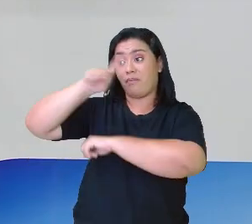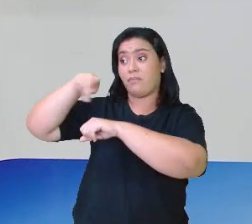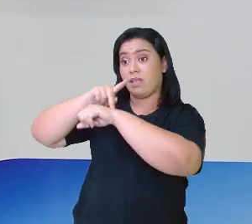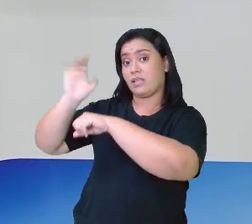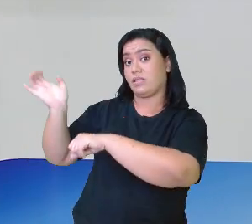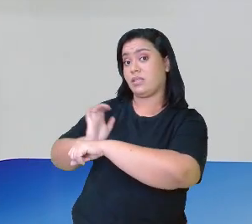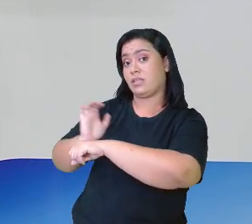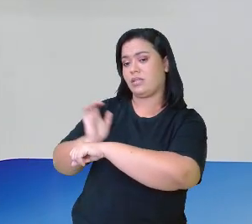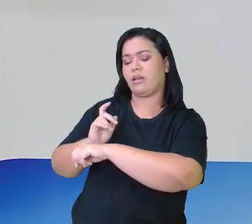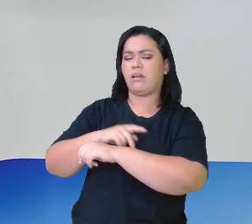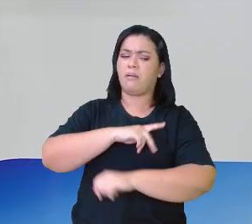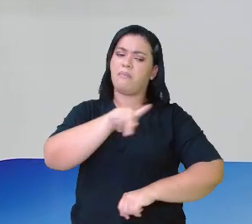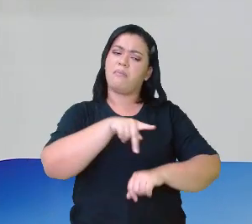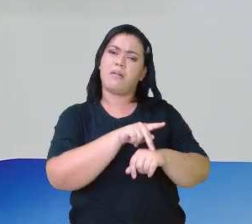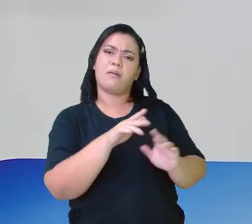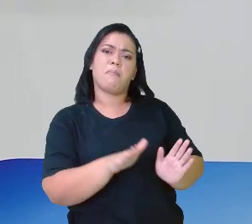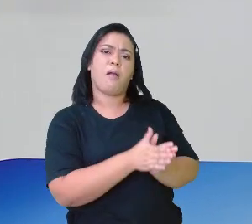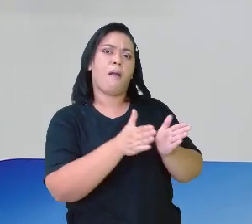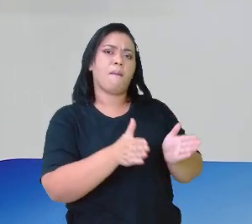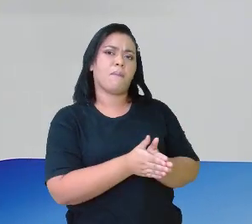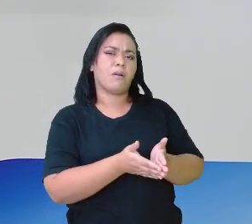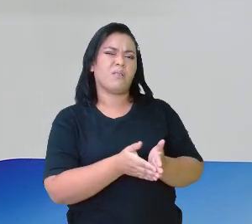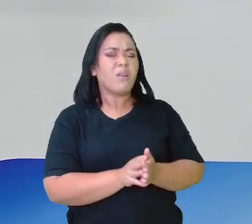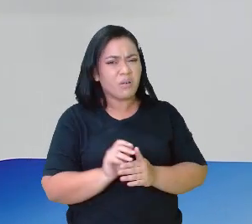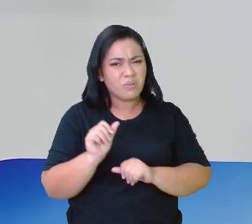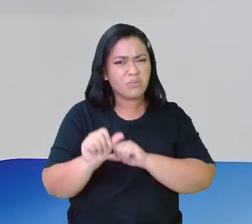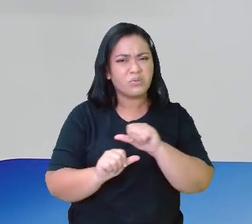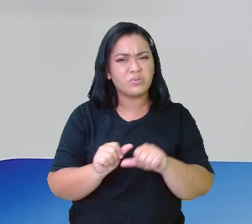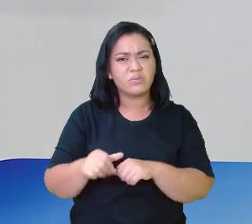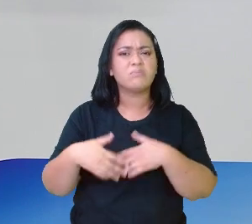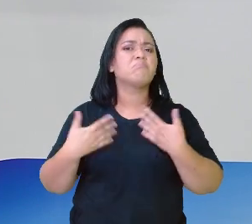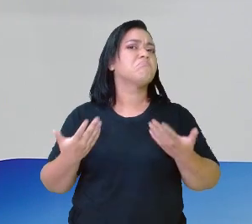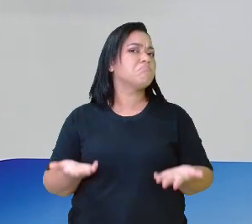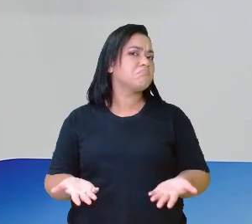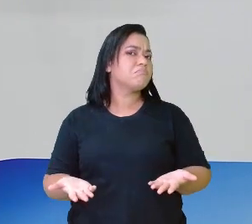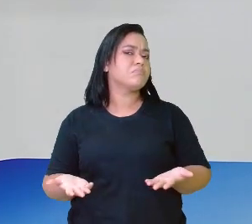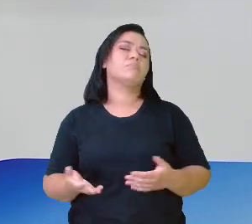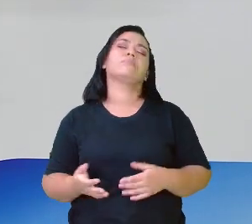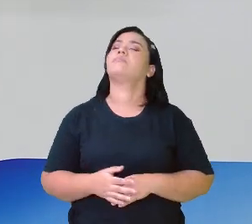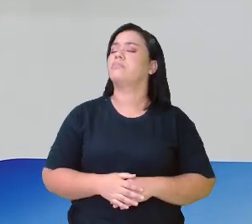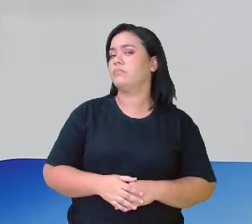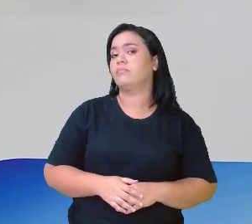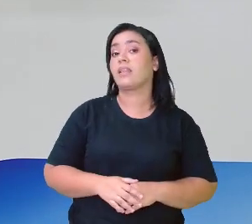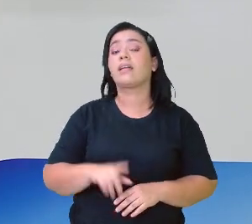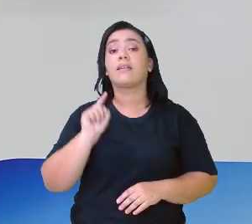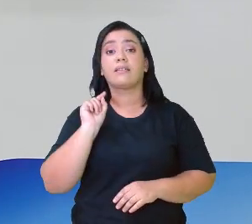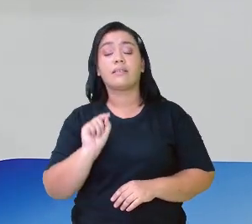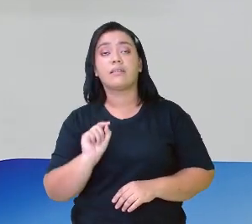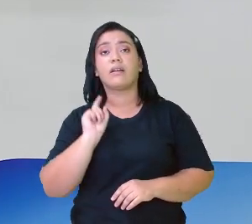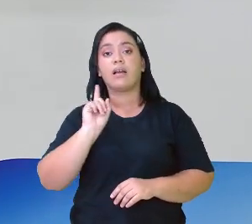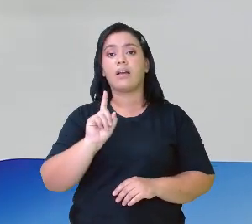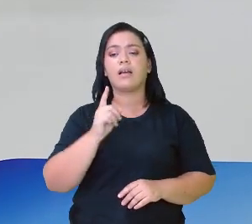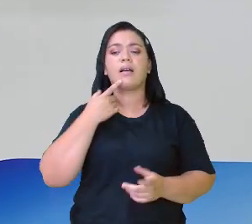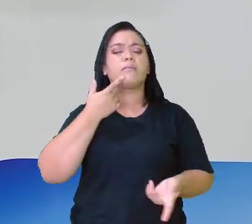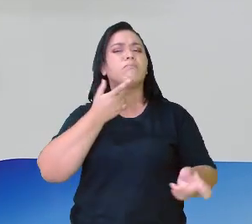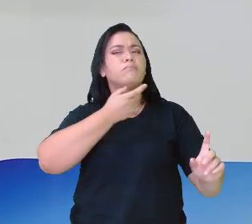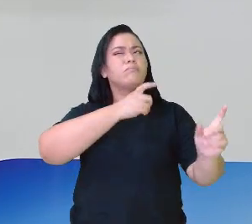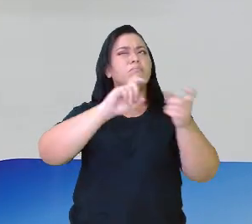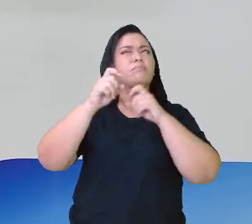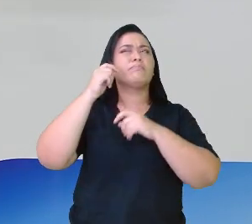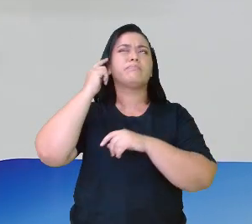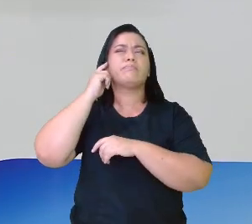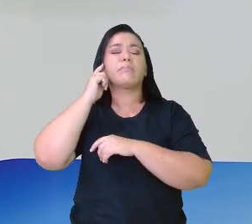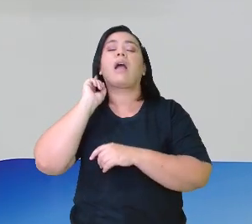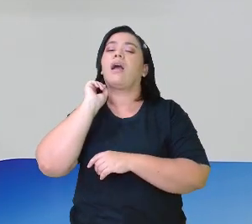nos países mais pobres? Será que mudou alguma coisa? Isso é, quando a gente discute sobre isso, nós